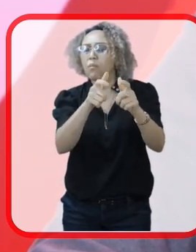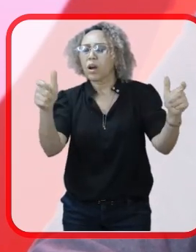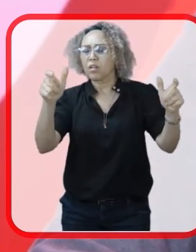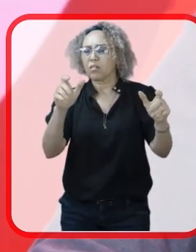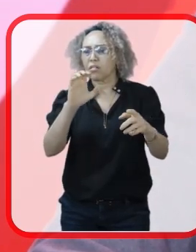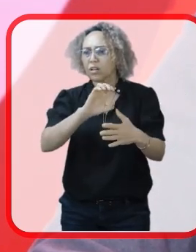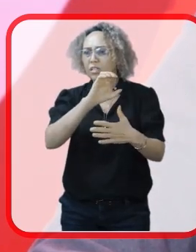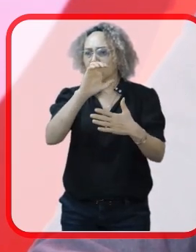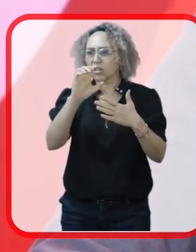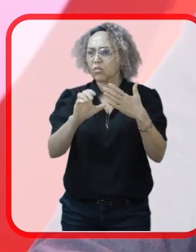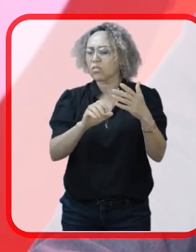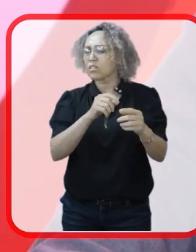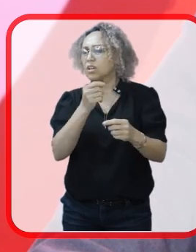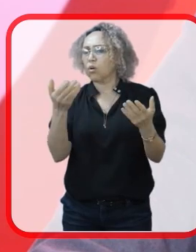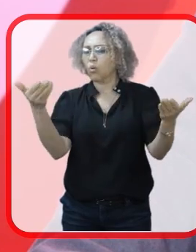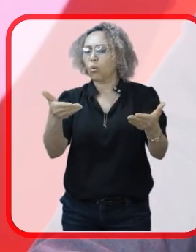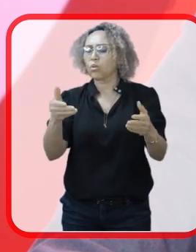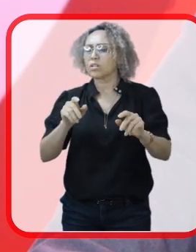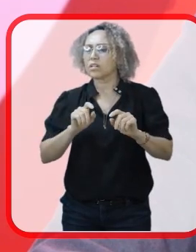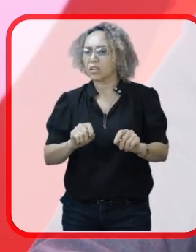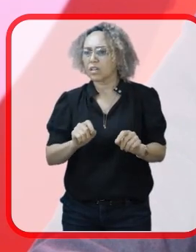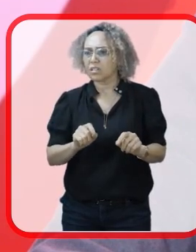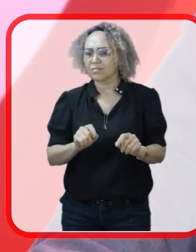certamente nós teremos que encarar